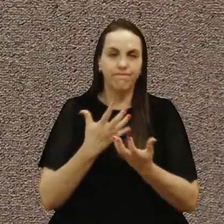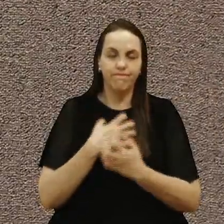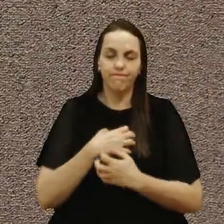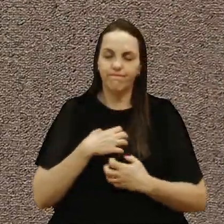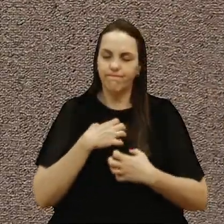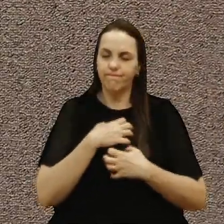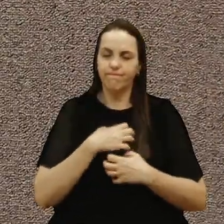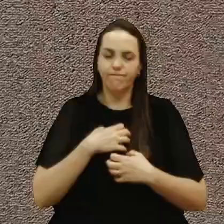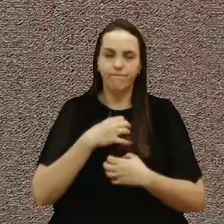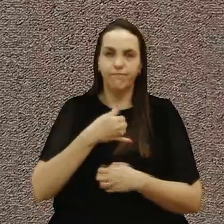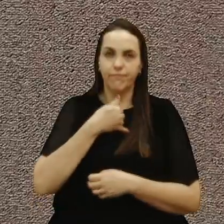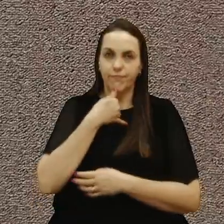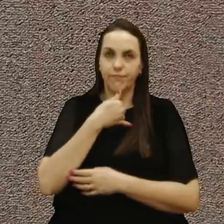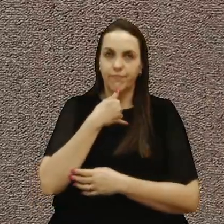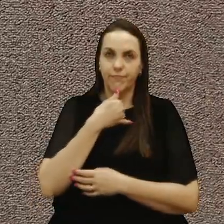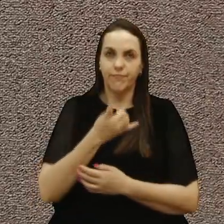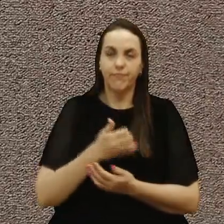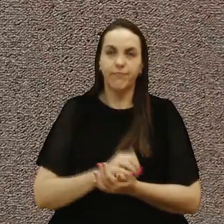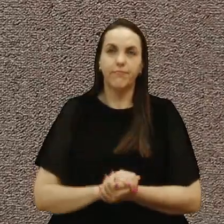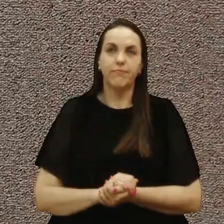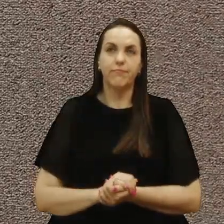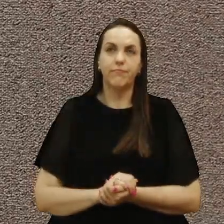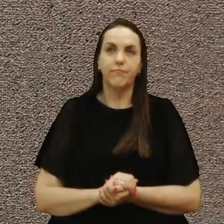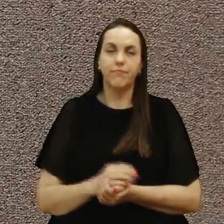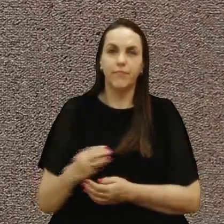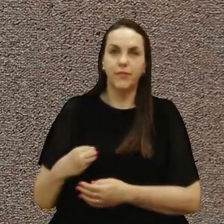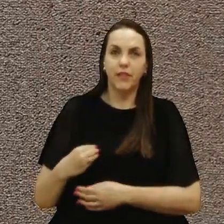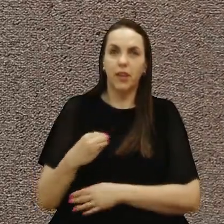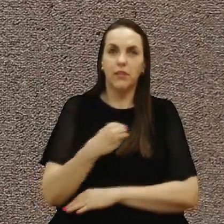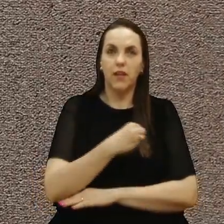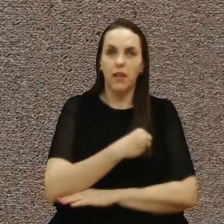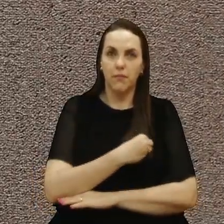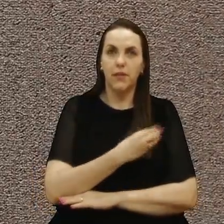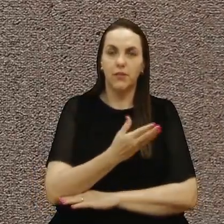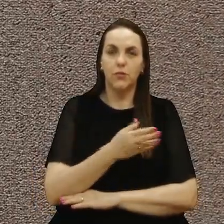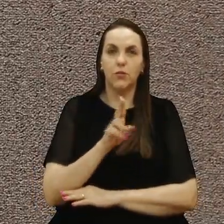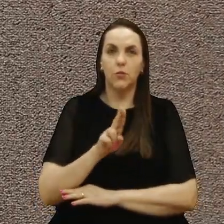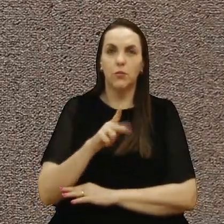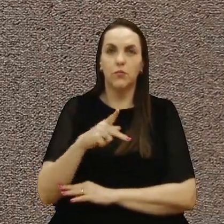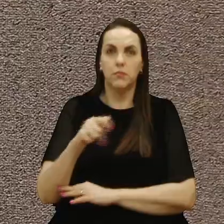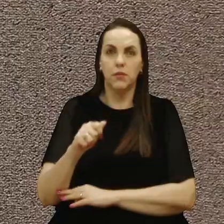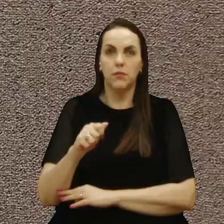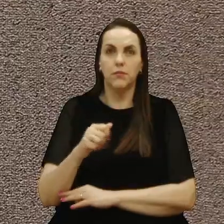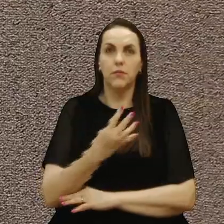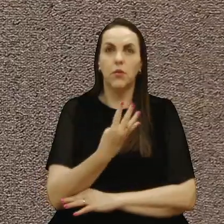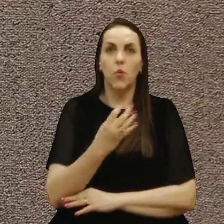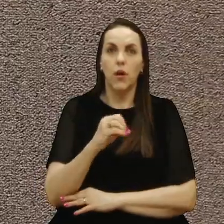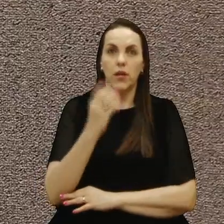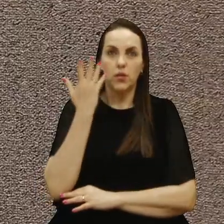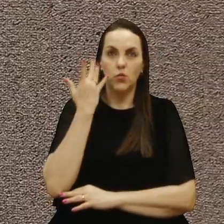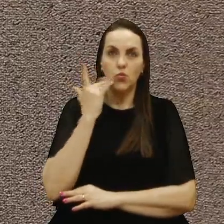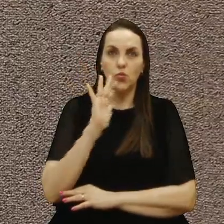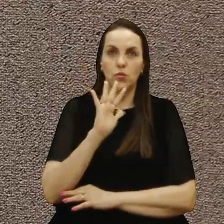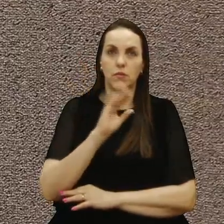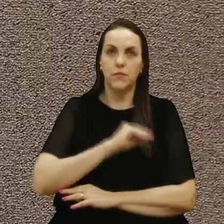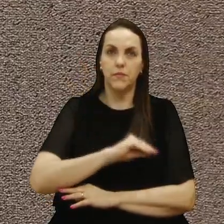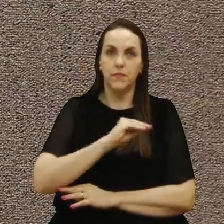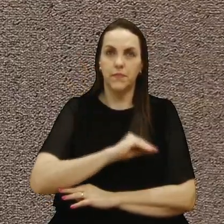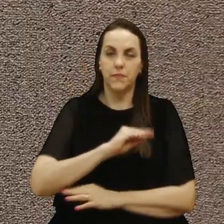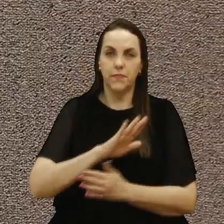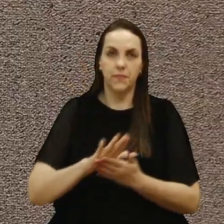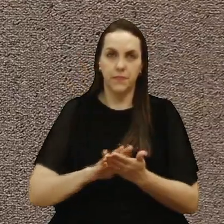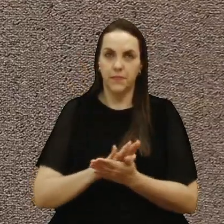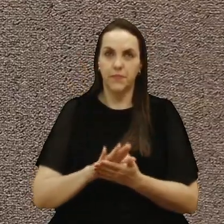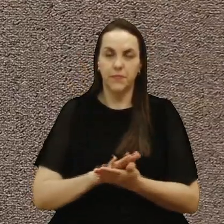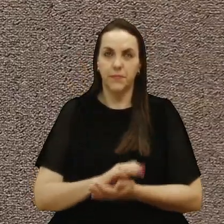tristeza com a questão que os médicos das nossas UPAs faz 40 dias que não recebem salário. E